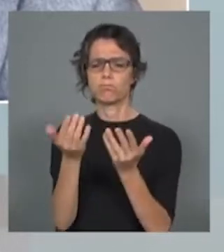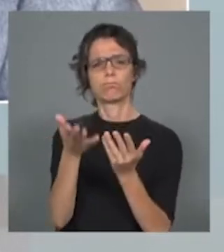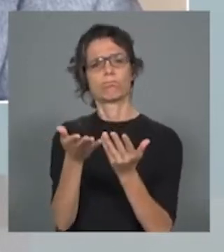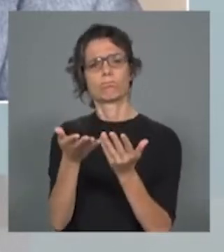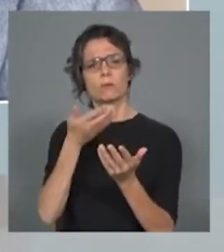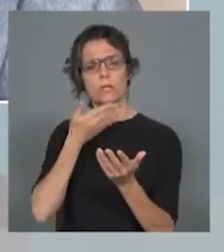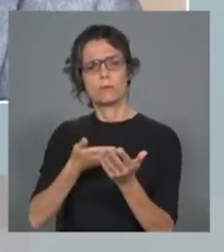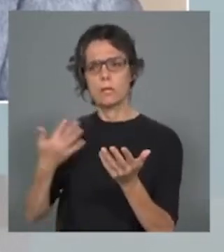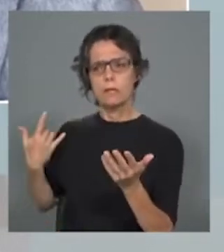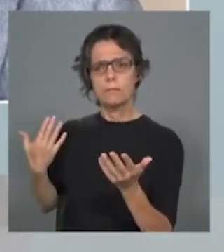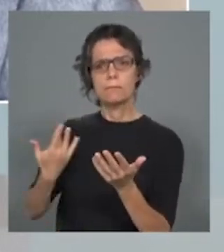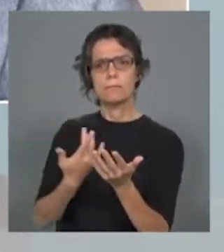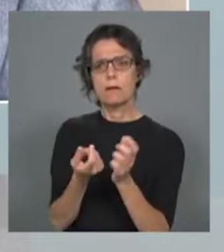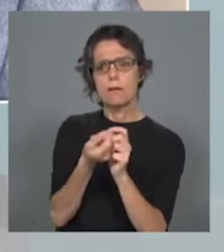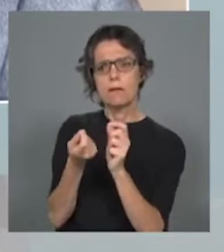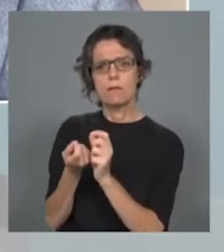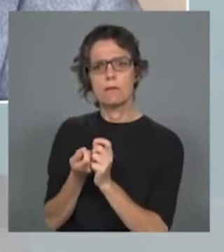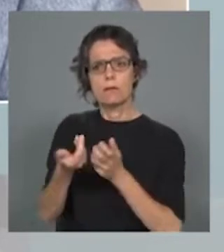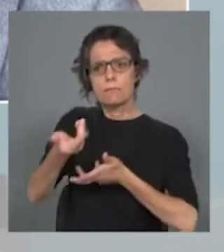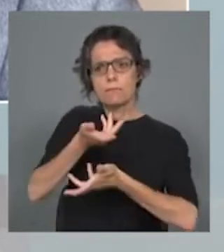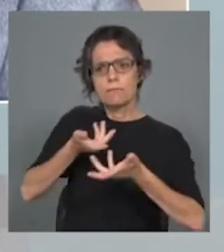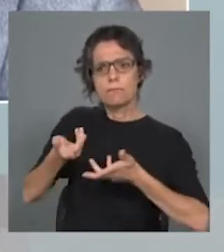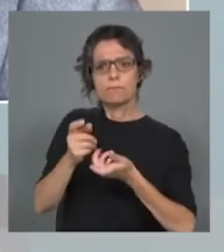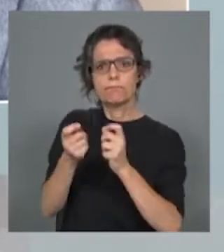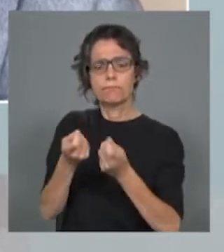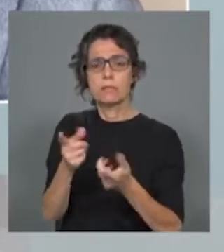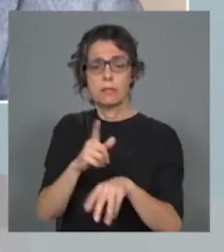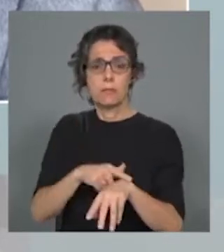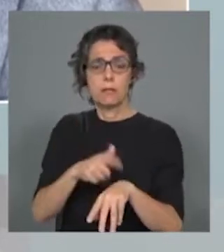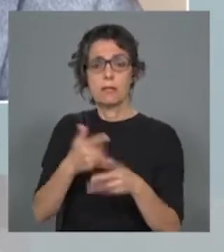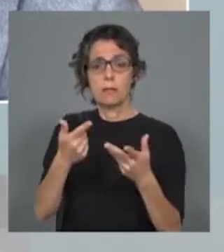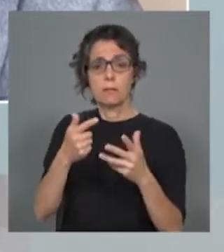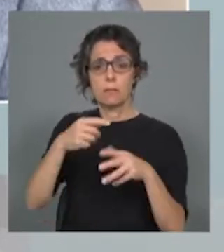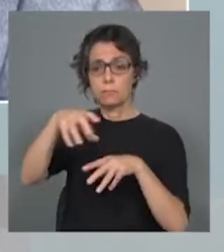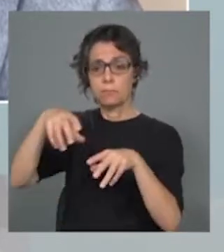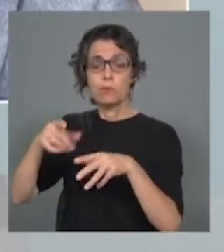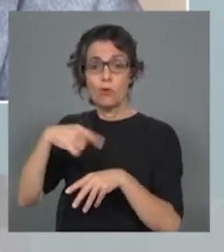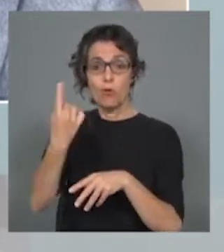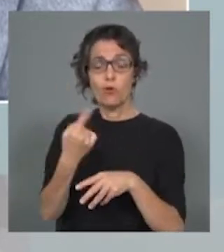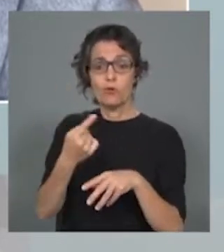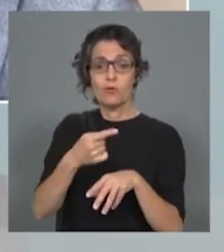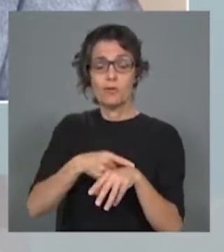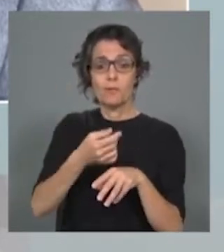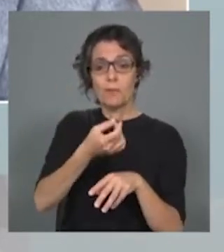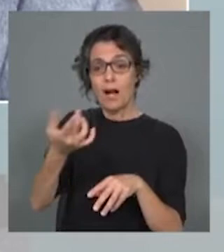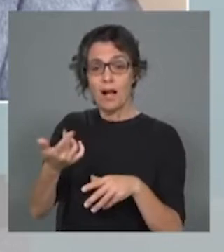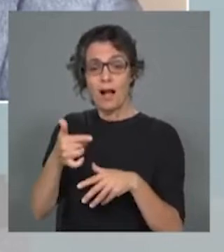experiência de proximidade, de partilha de tempos, também desta forma de chegar junto dos